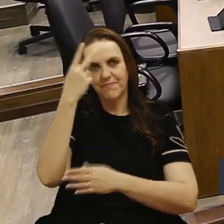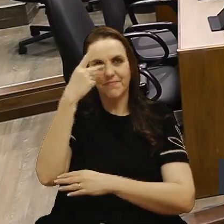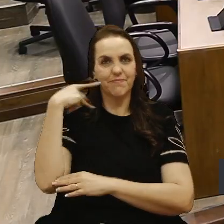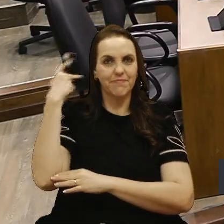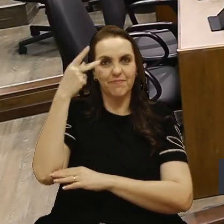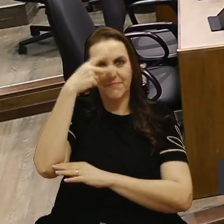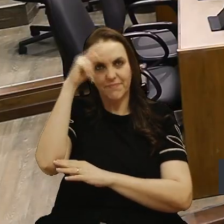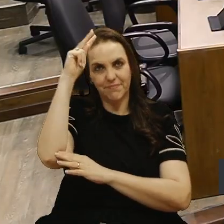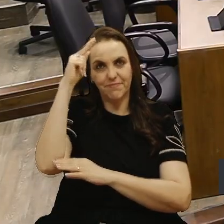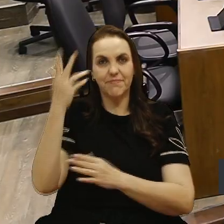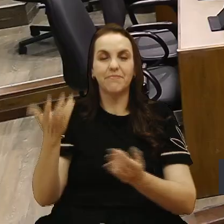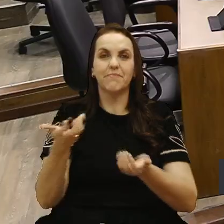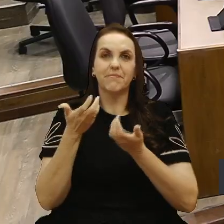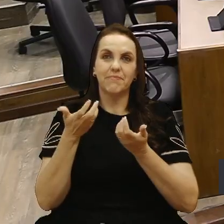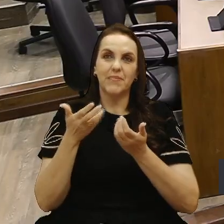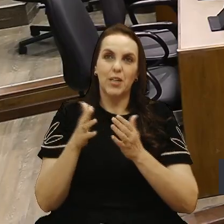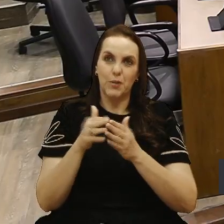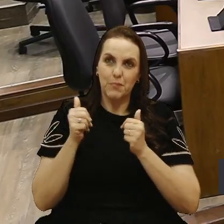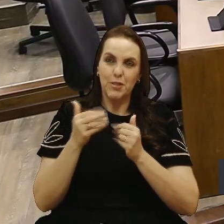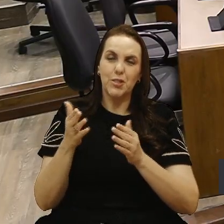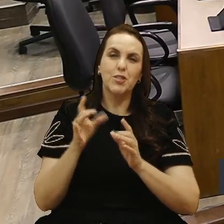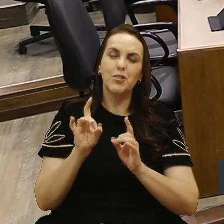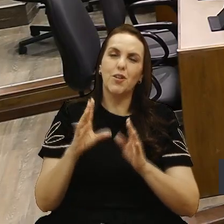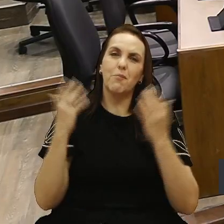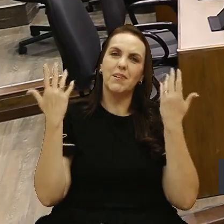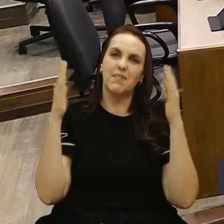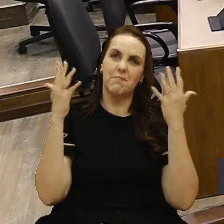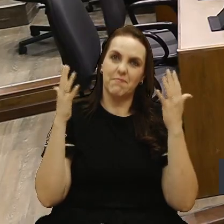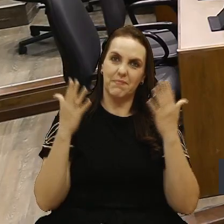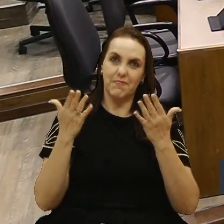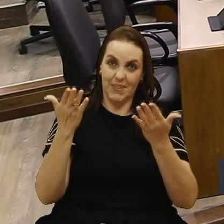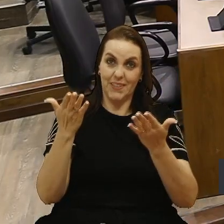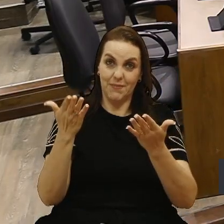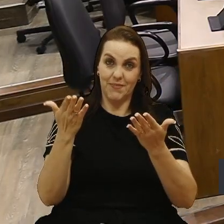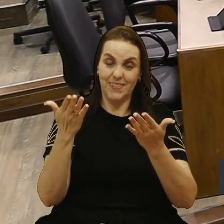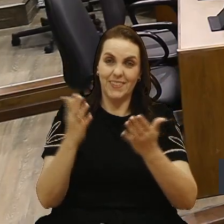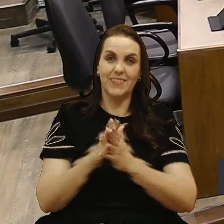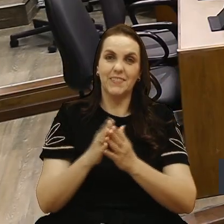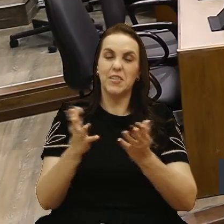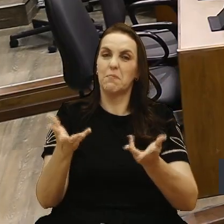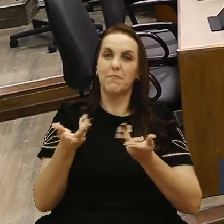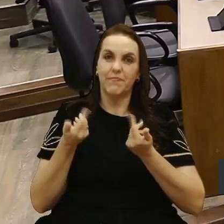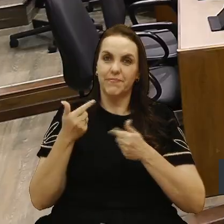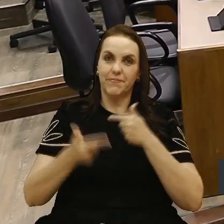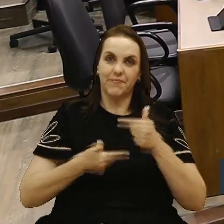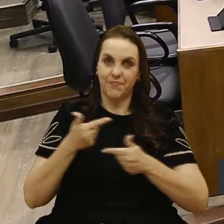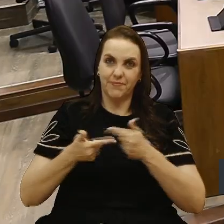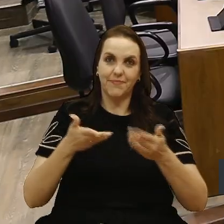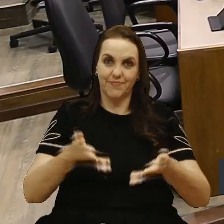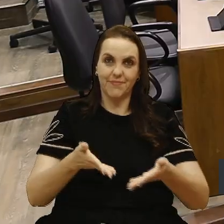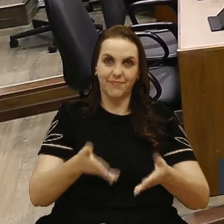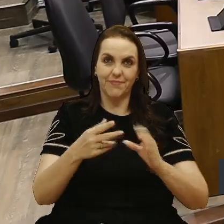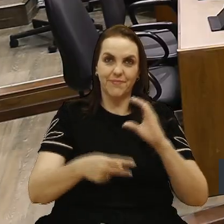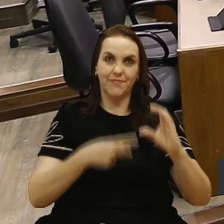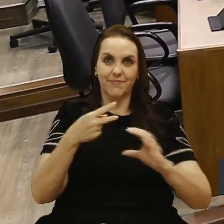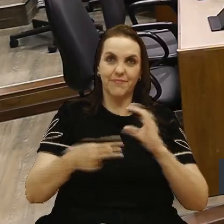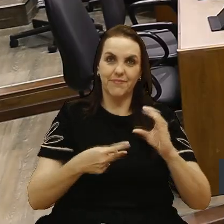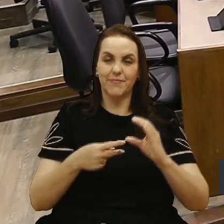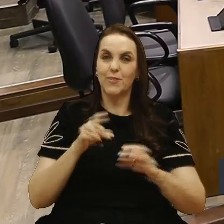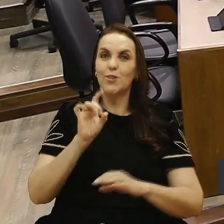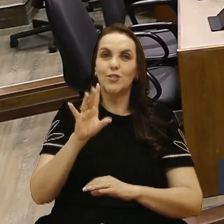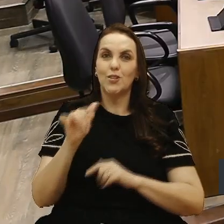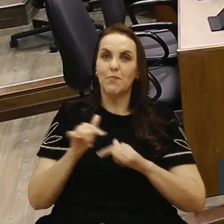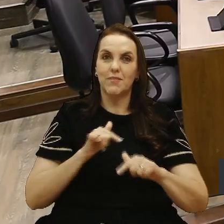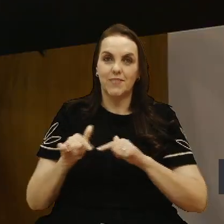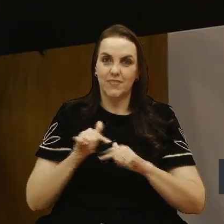Rosa. Quero pedir essa parte só para lhe dar os parabéns pelo excelente trabalho realizado aqui. E não só pelo trabalho